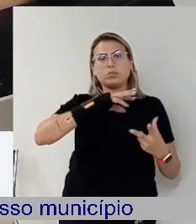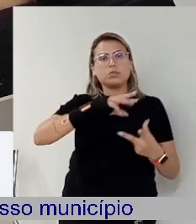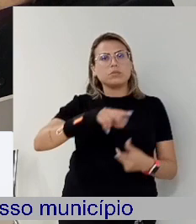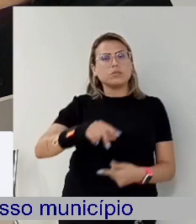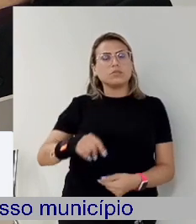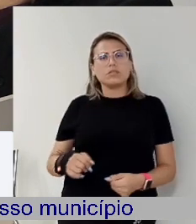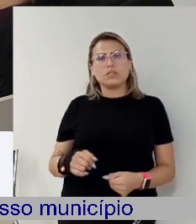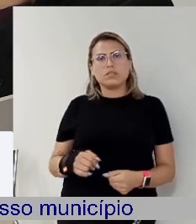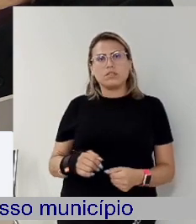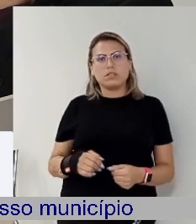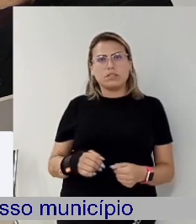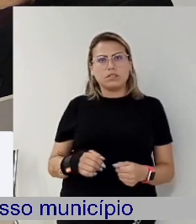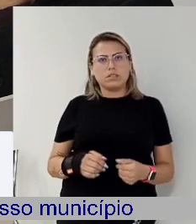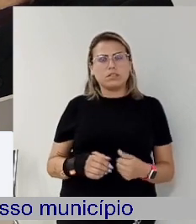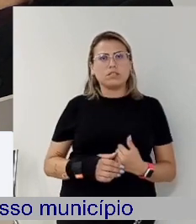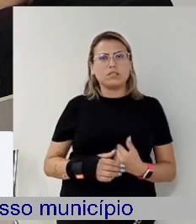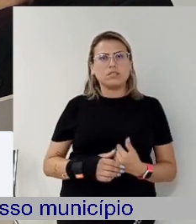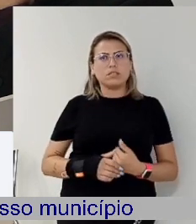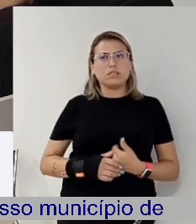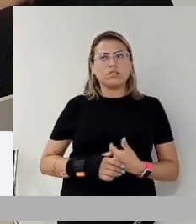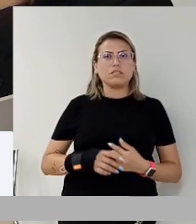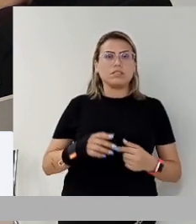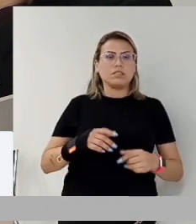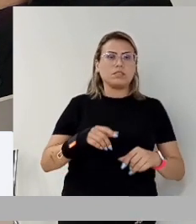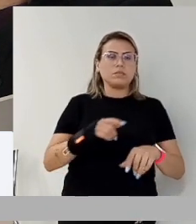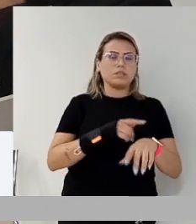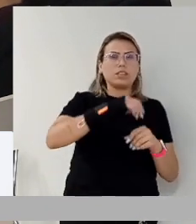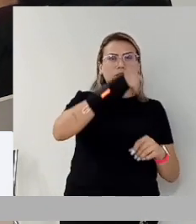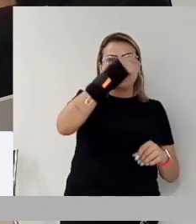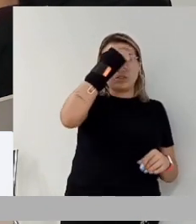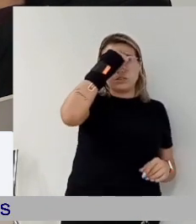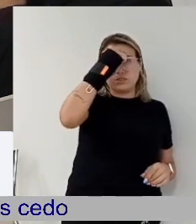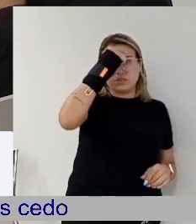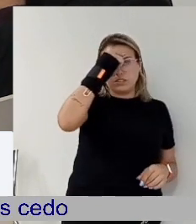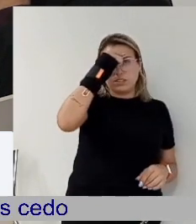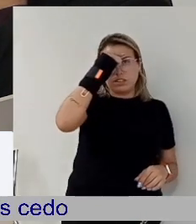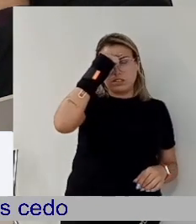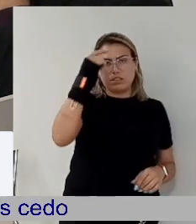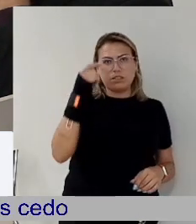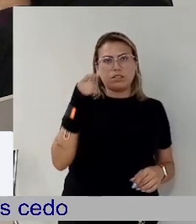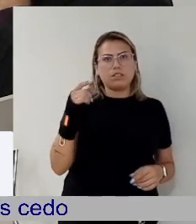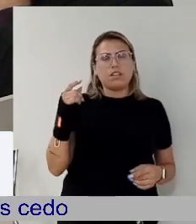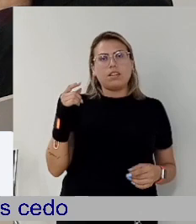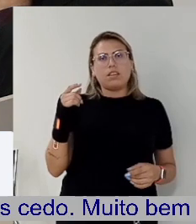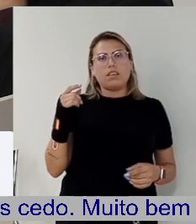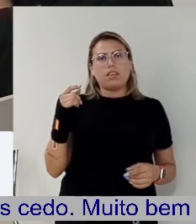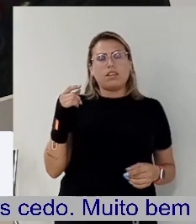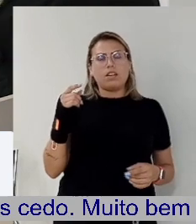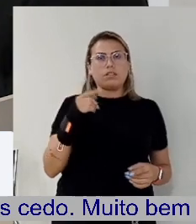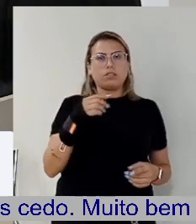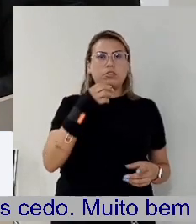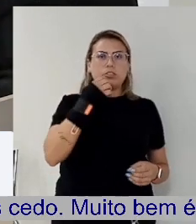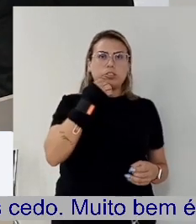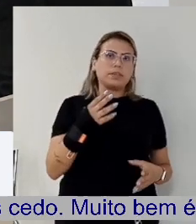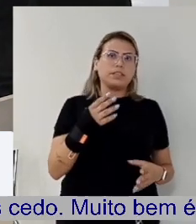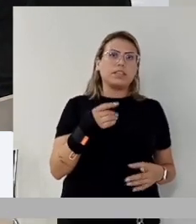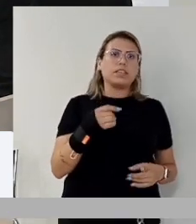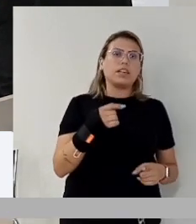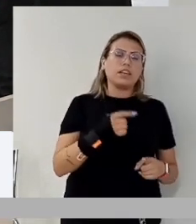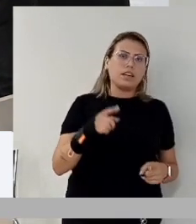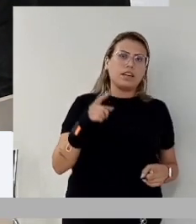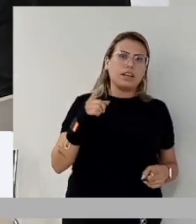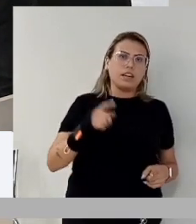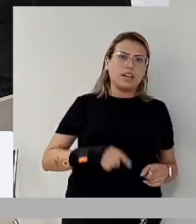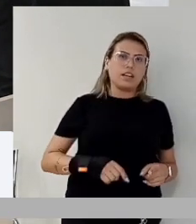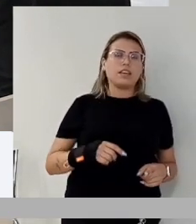que começaram s no processo de Educação de conscientização mais cedo como você fala muito bem é lento é